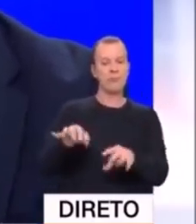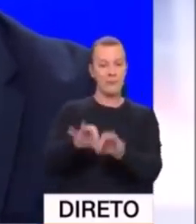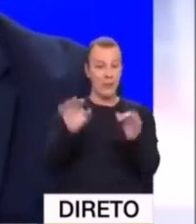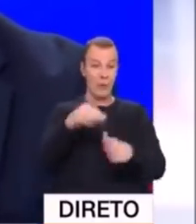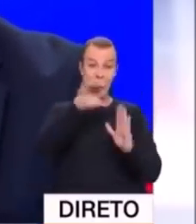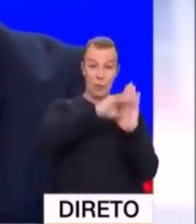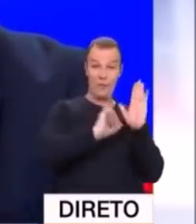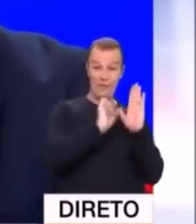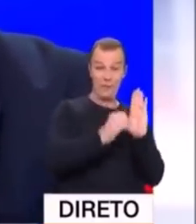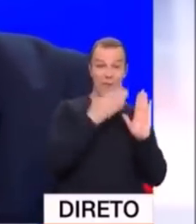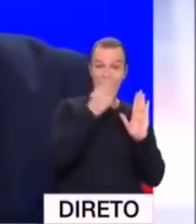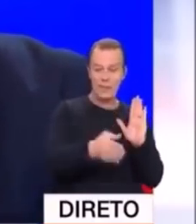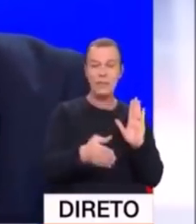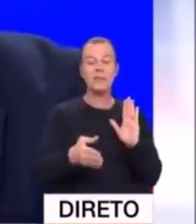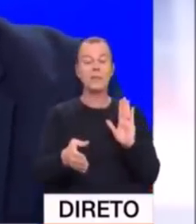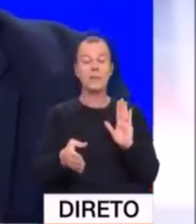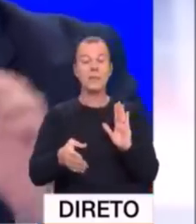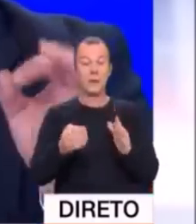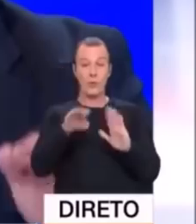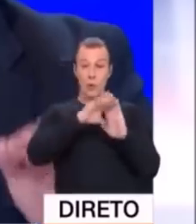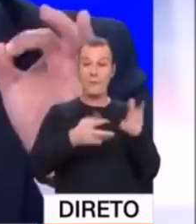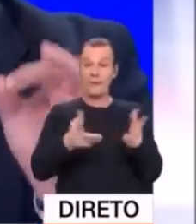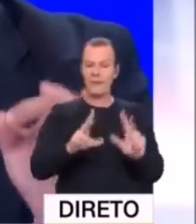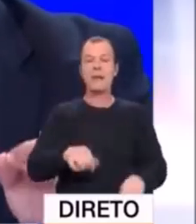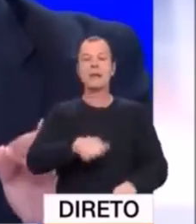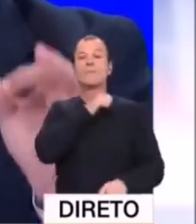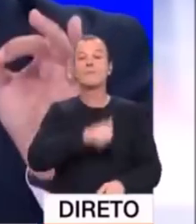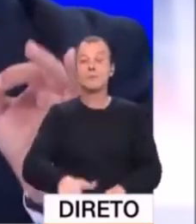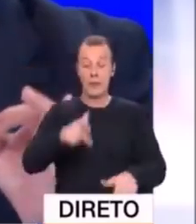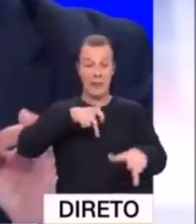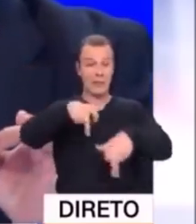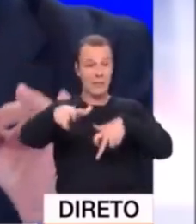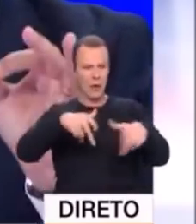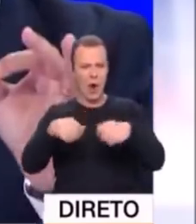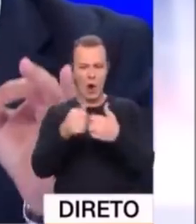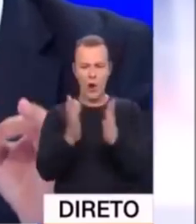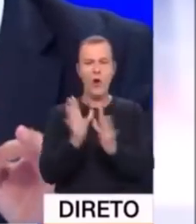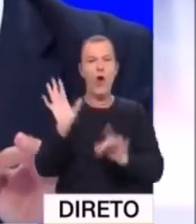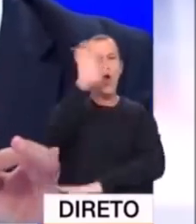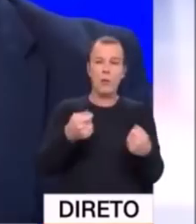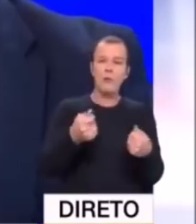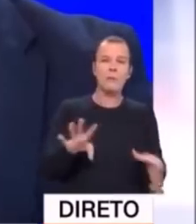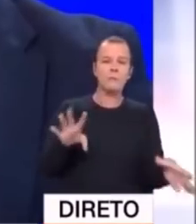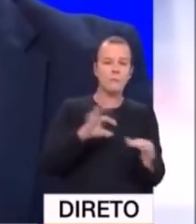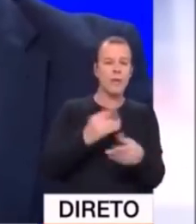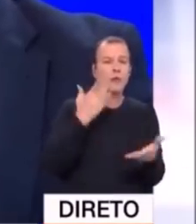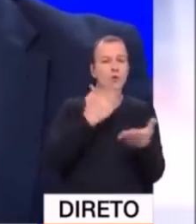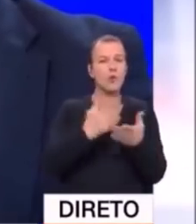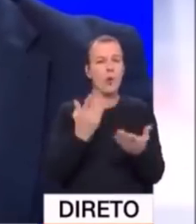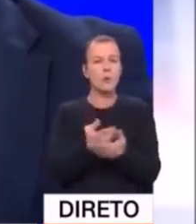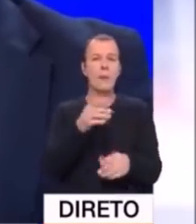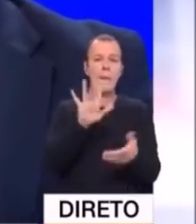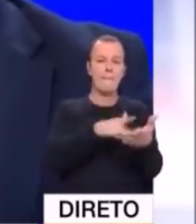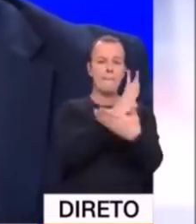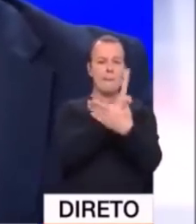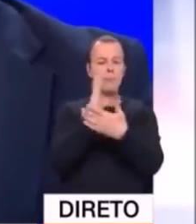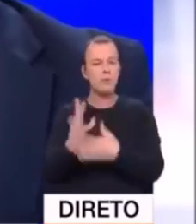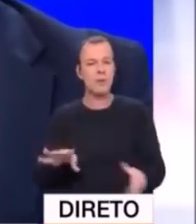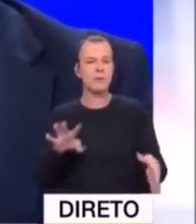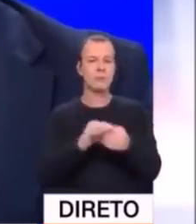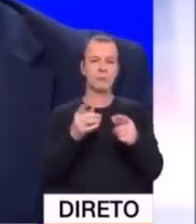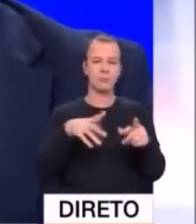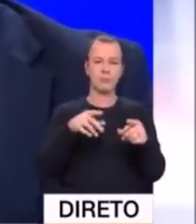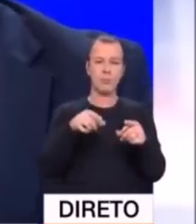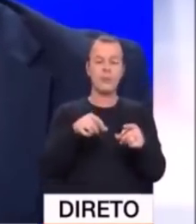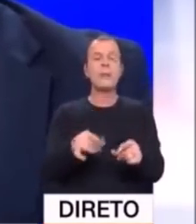no seu programa diz e cite no programa do livro permitir a livre circulação em toda a Europa e em todo o mundo e já agora passaporte internacional da humanidade